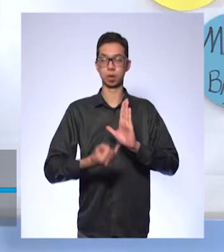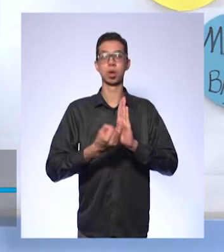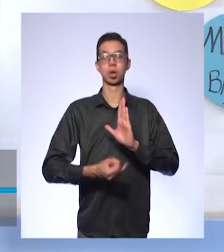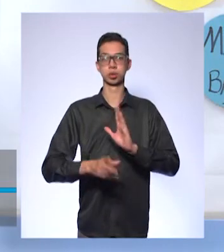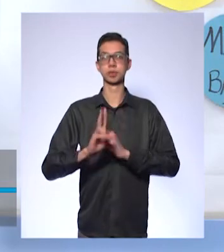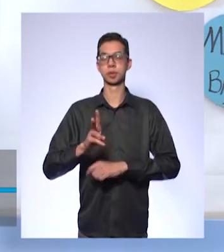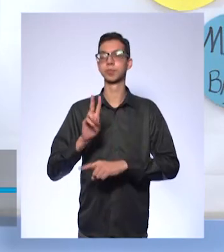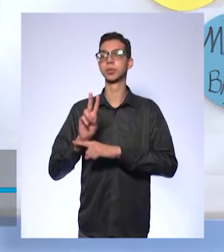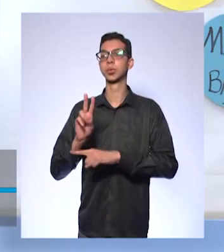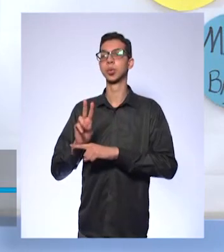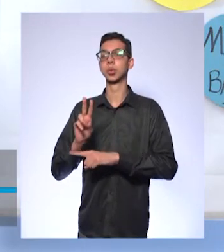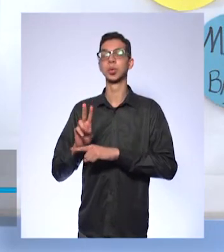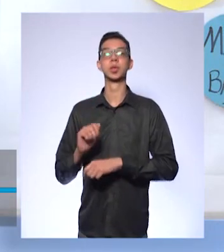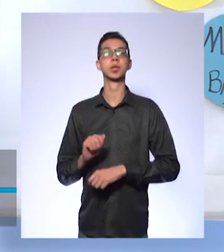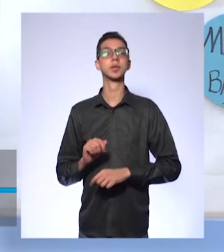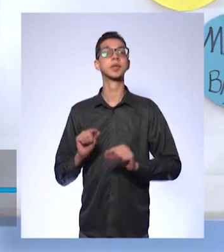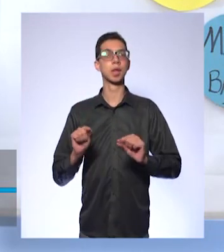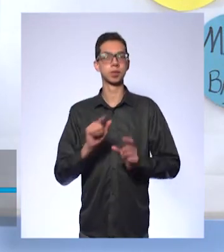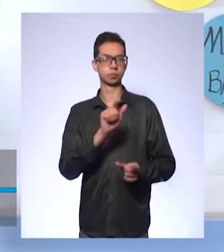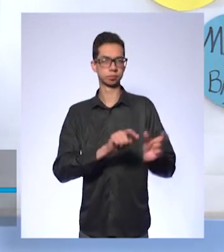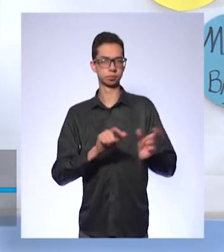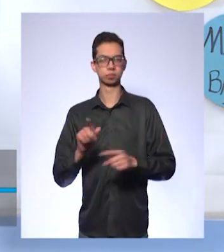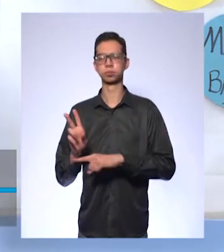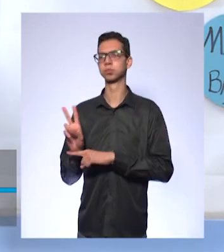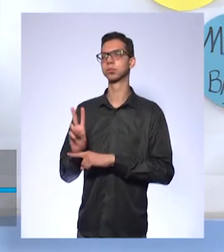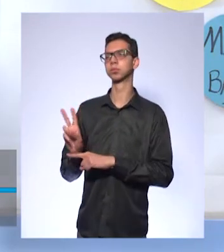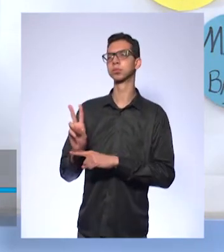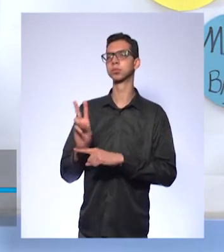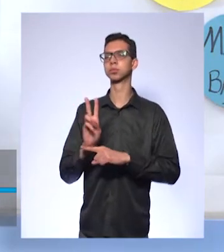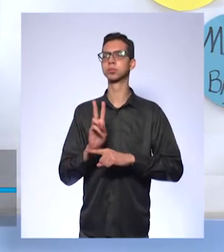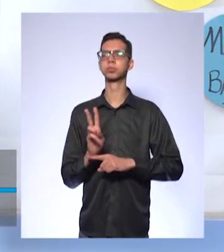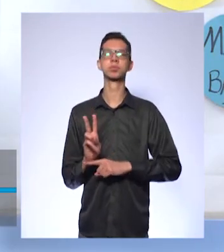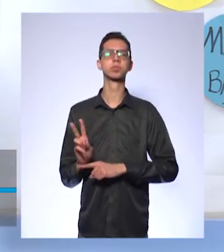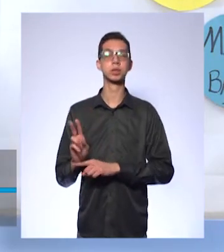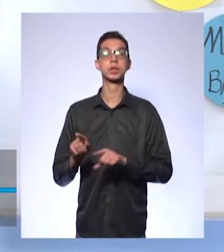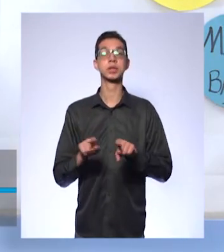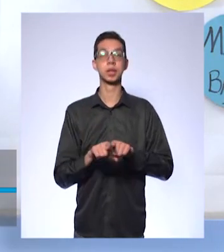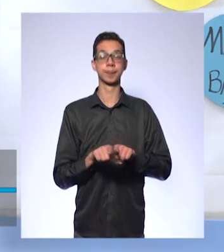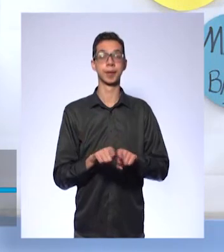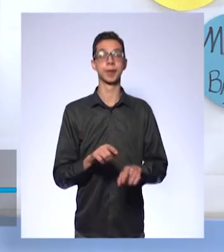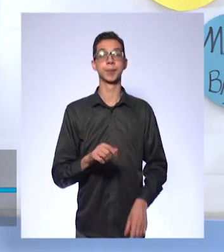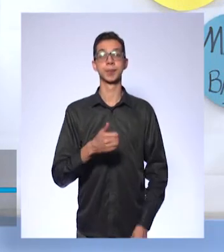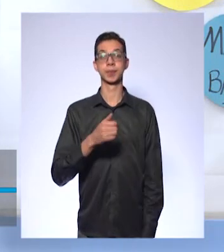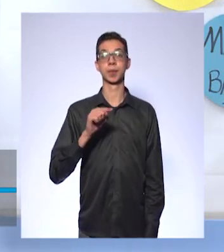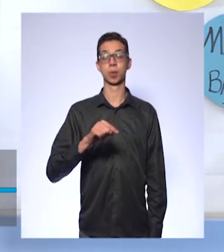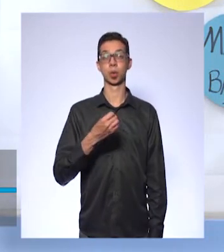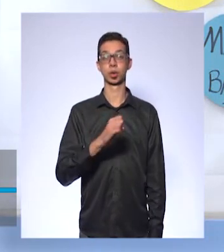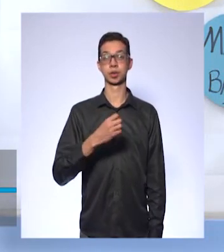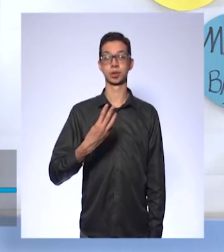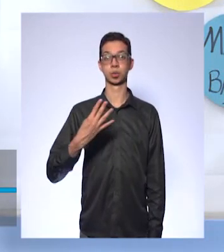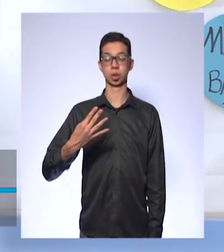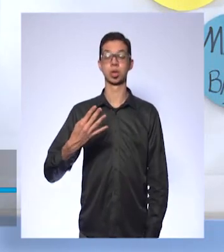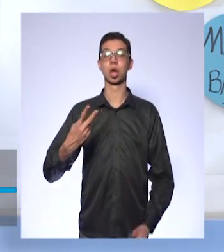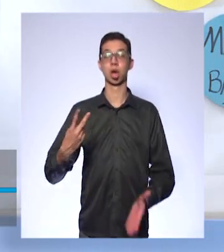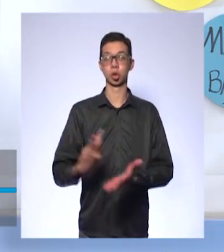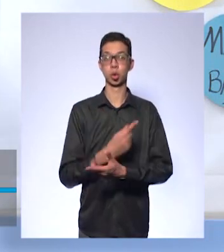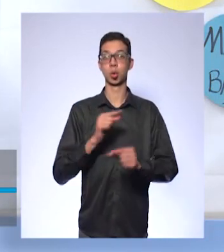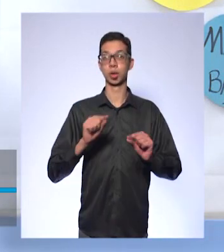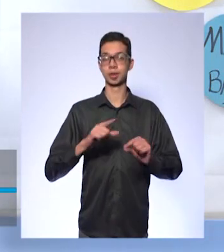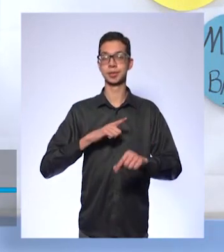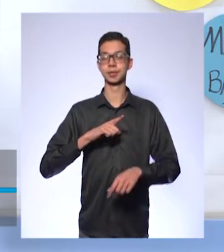uma guarda. Outro motivo, em 1834 aconteceu uma praga de carrapatos